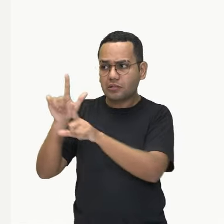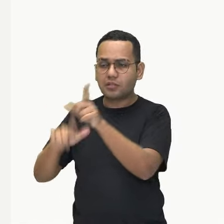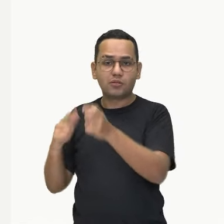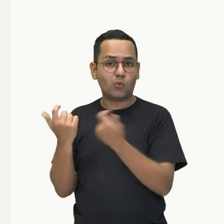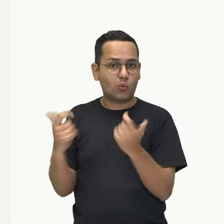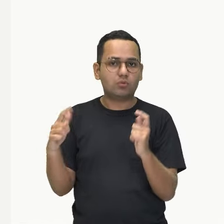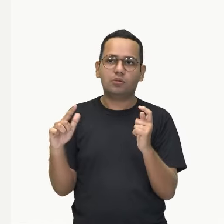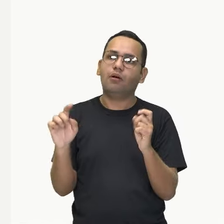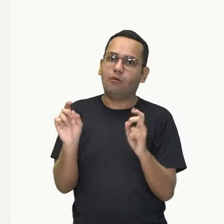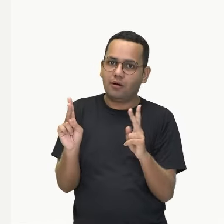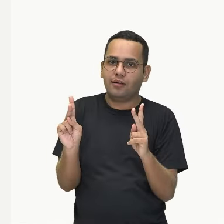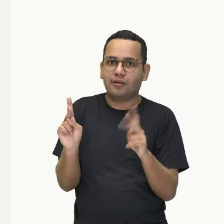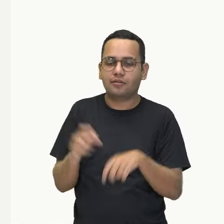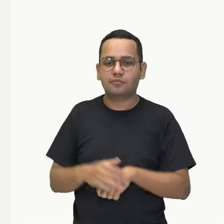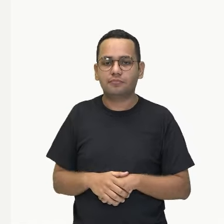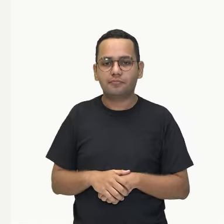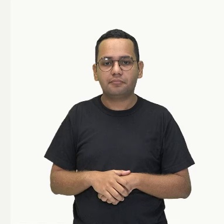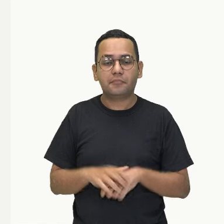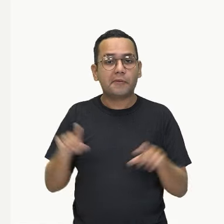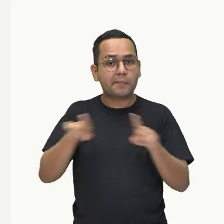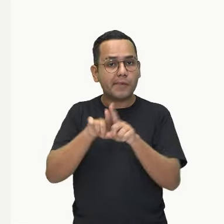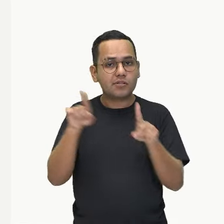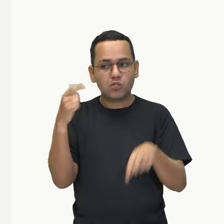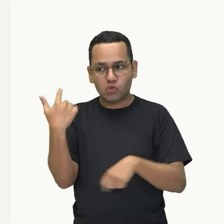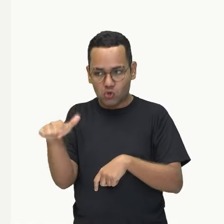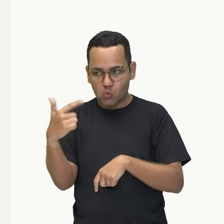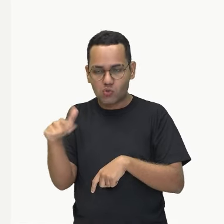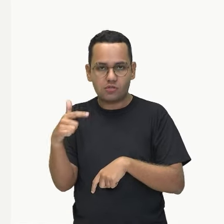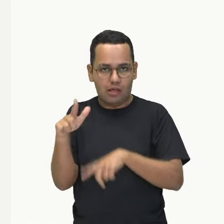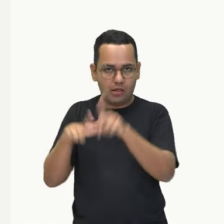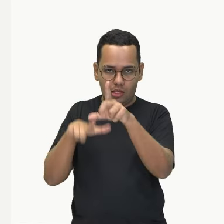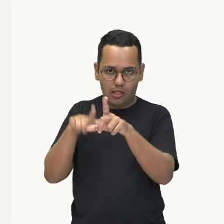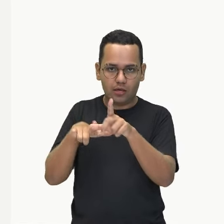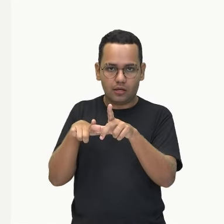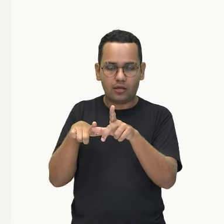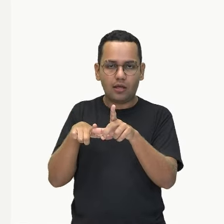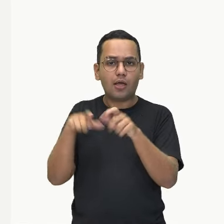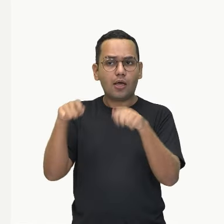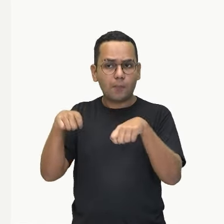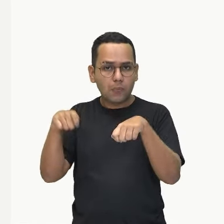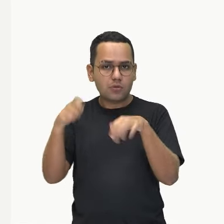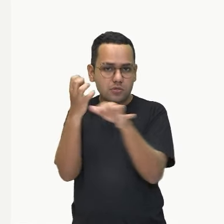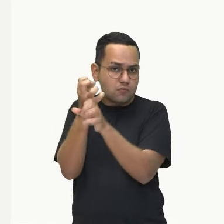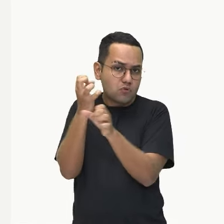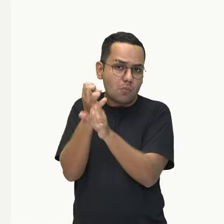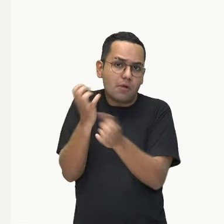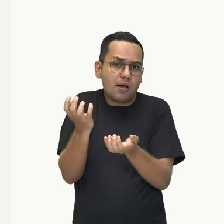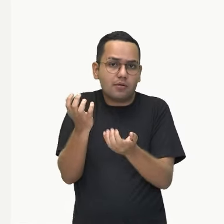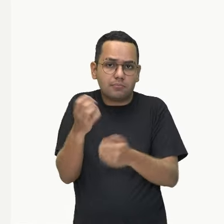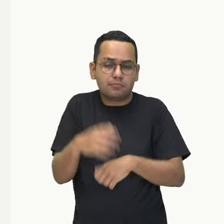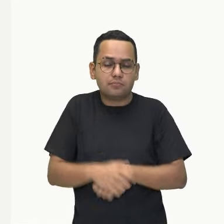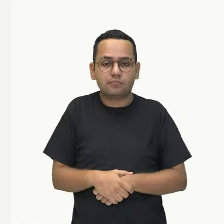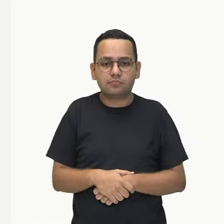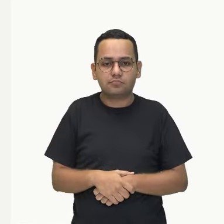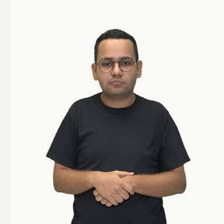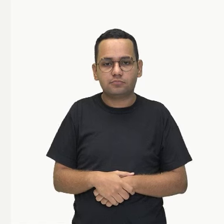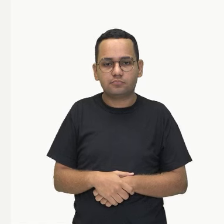isso. Como eles não possuem variáveis, tá? Então eles possuem exatamente a mesma. Não